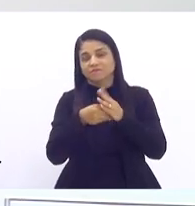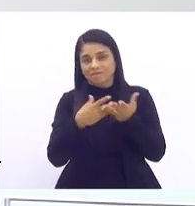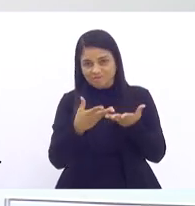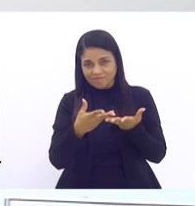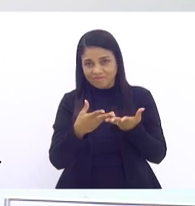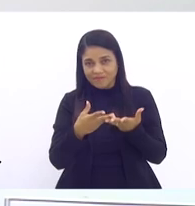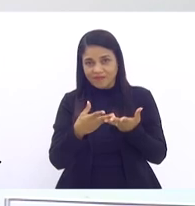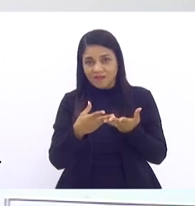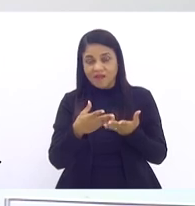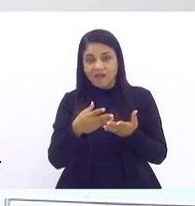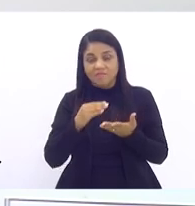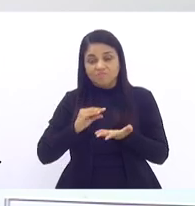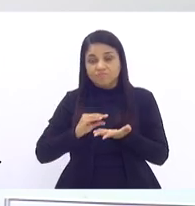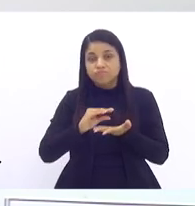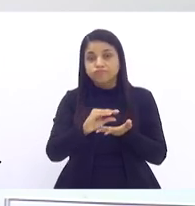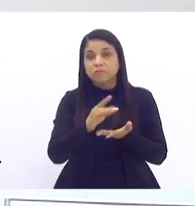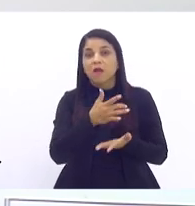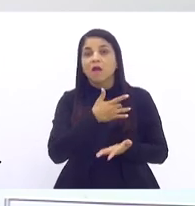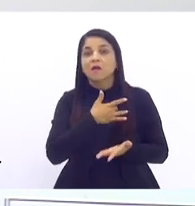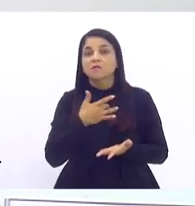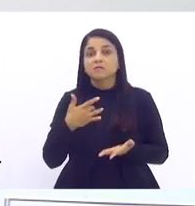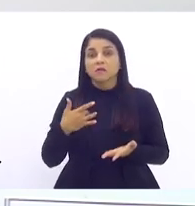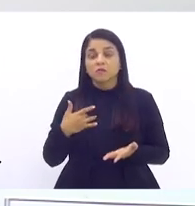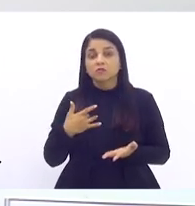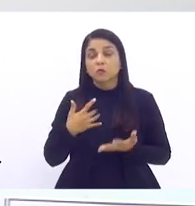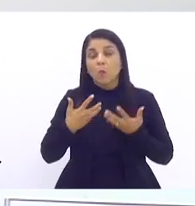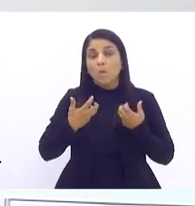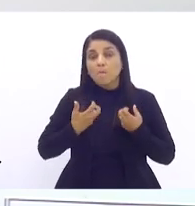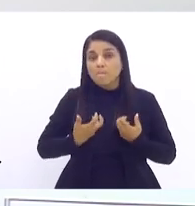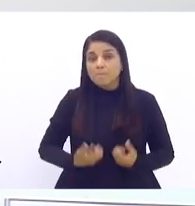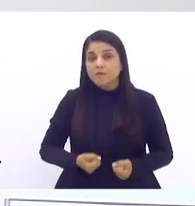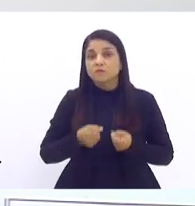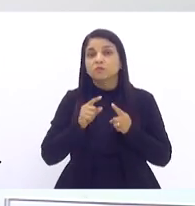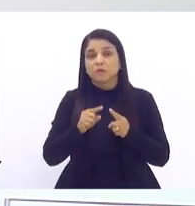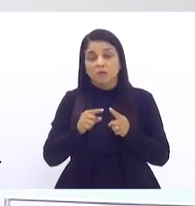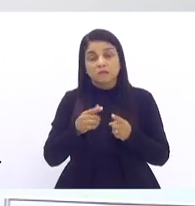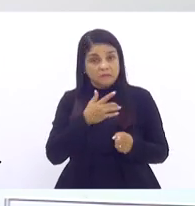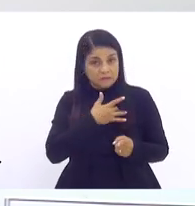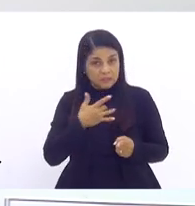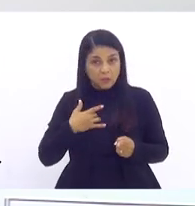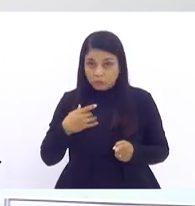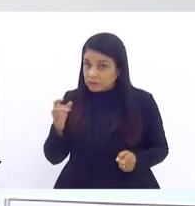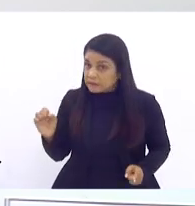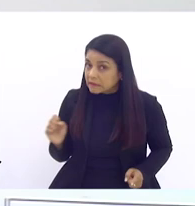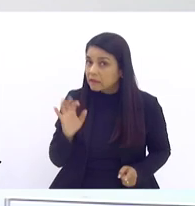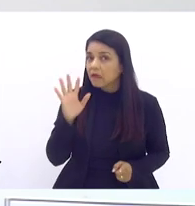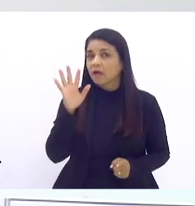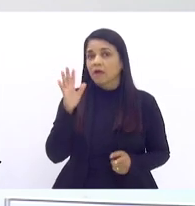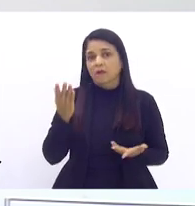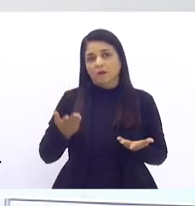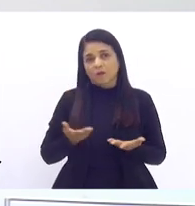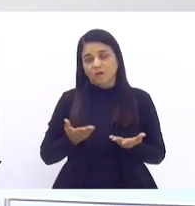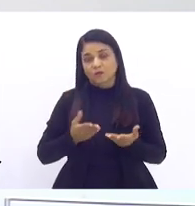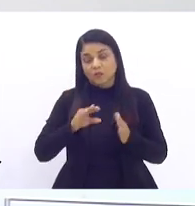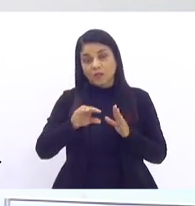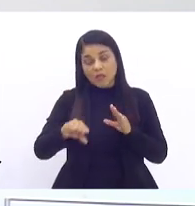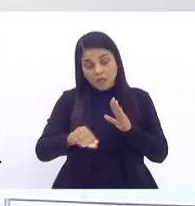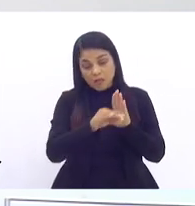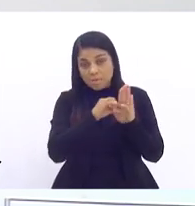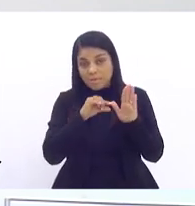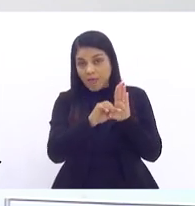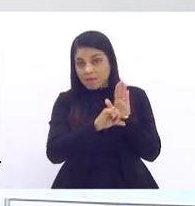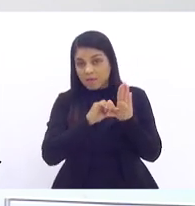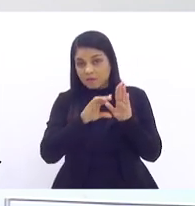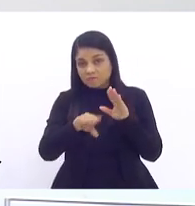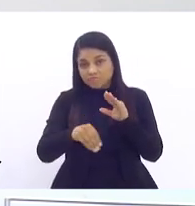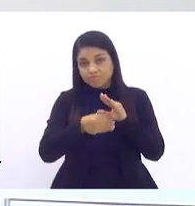né o peso maior e hoje saúde é cara vem das emendas parlamentares